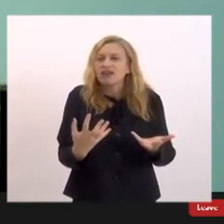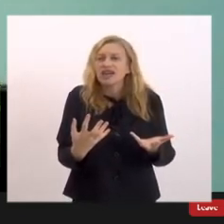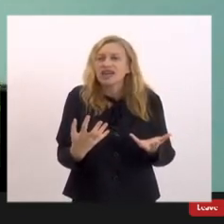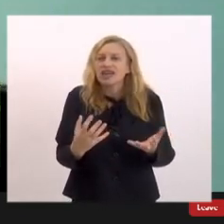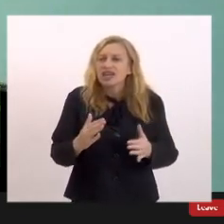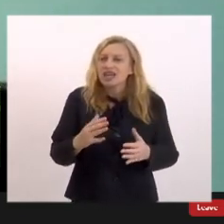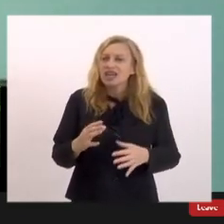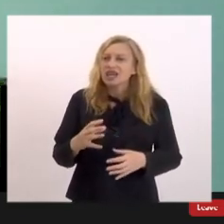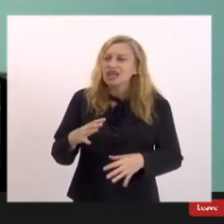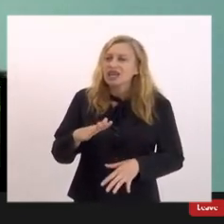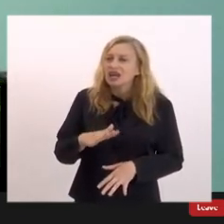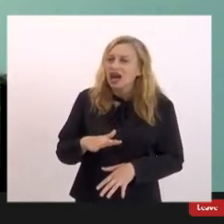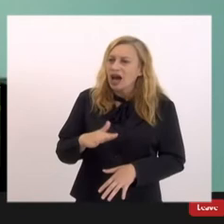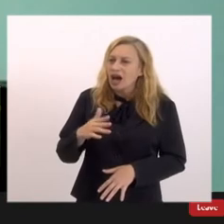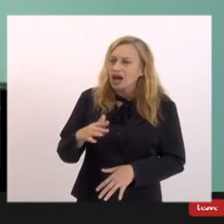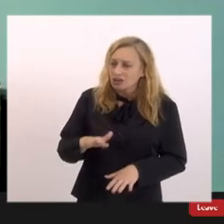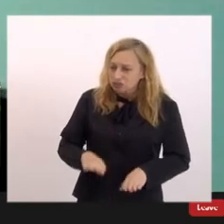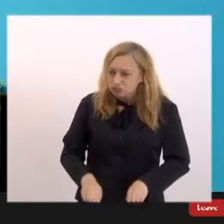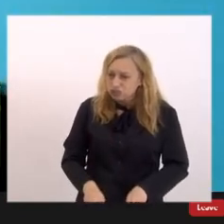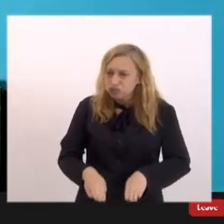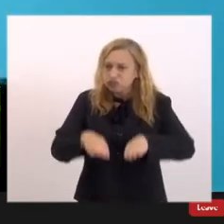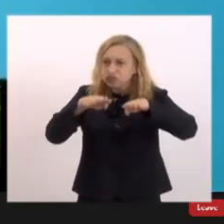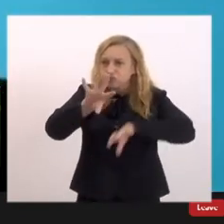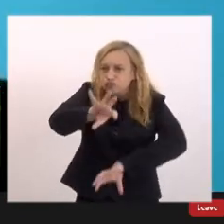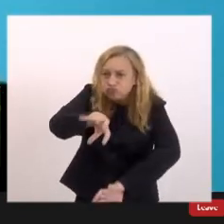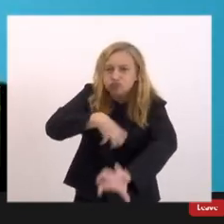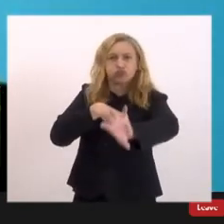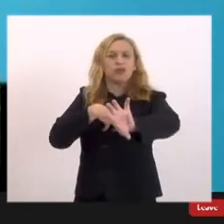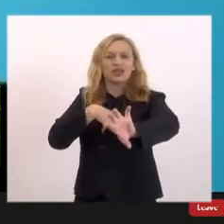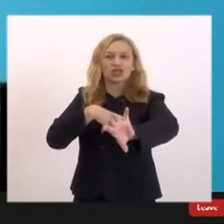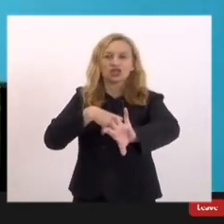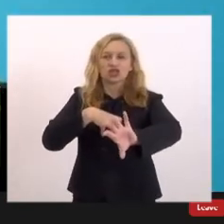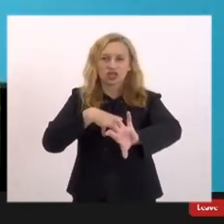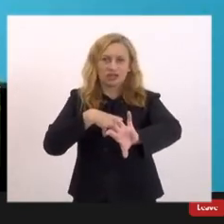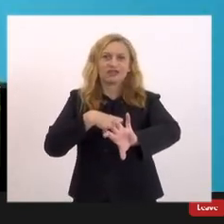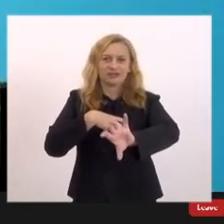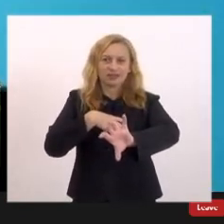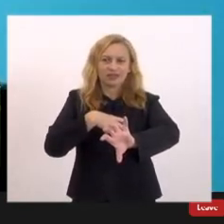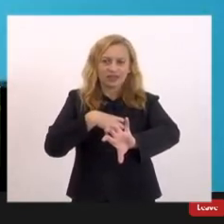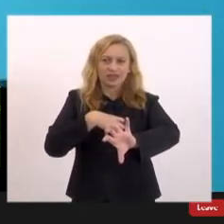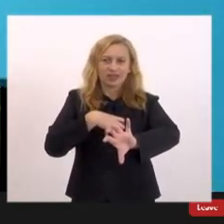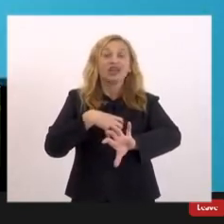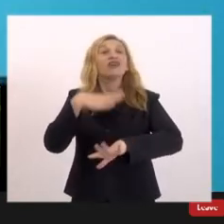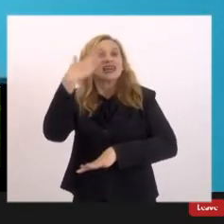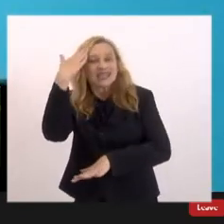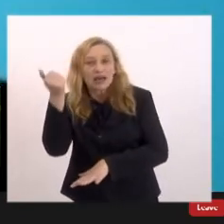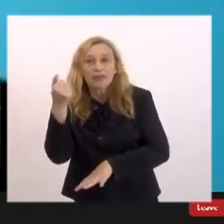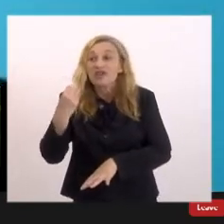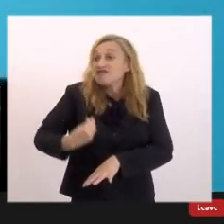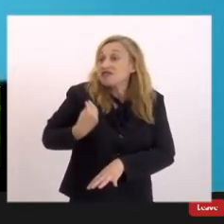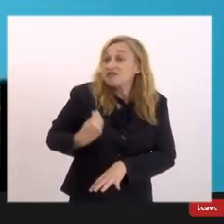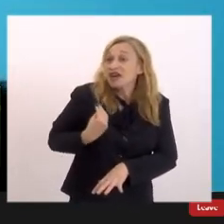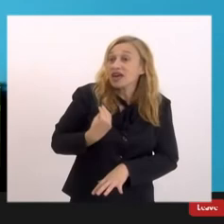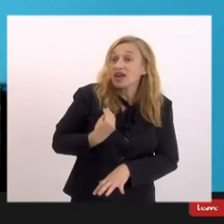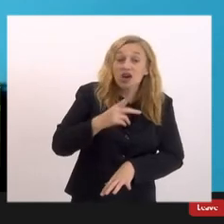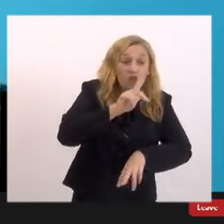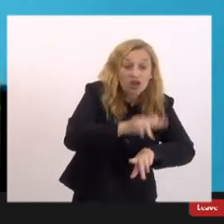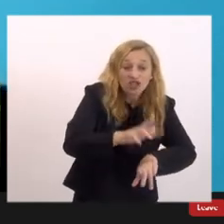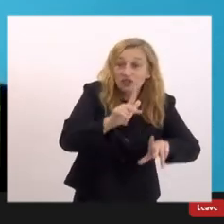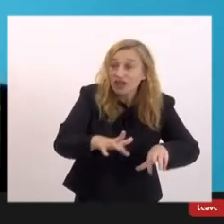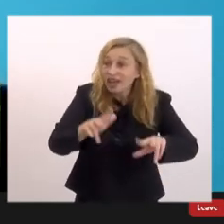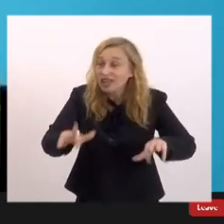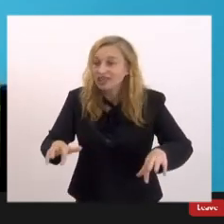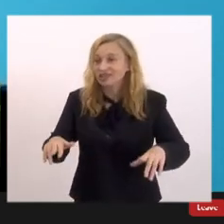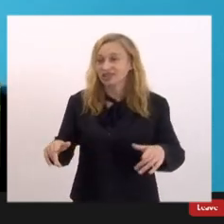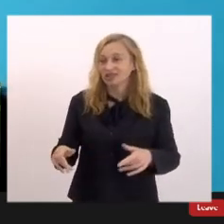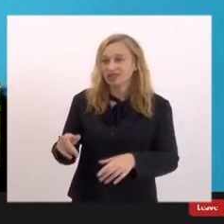cidadãos no futuro com empatia, com tolerância, que vai saber conviver com as diferenças no futuro,